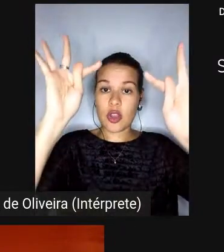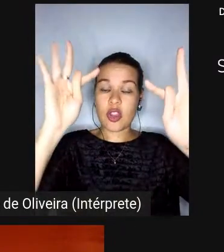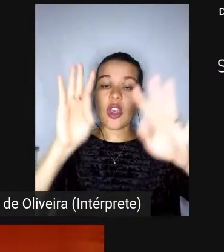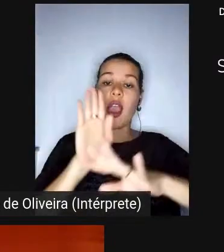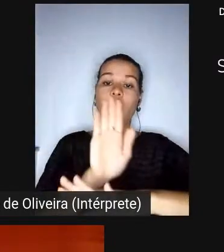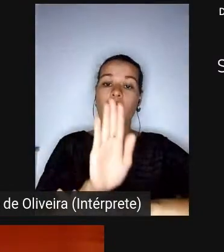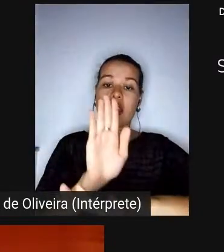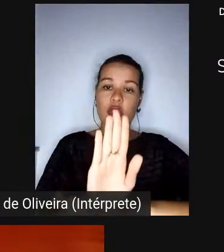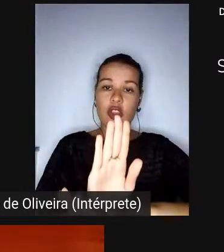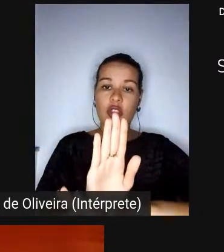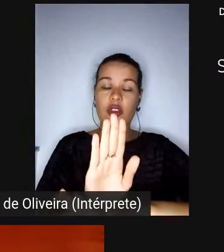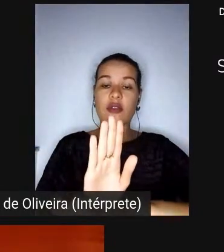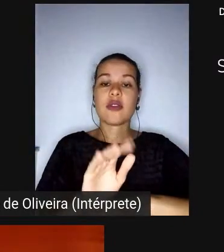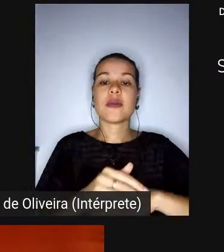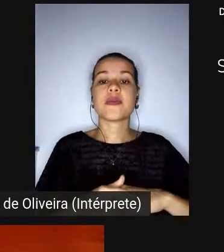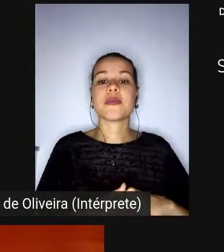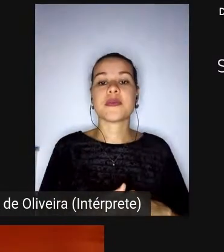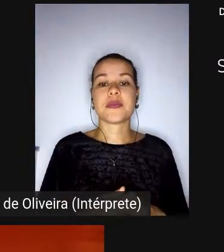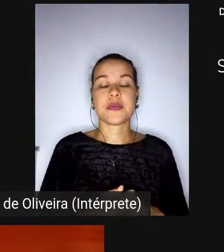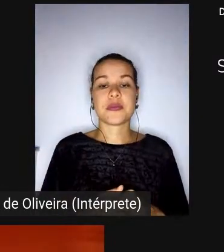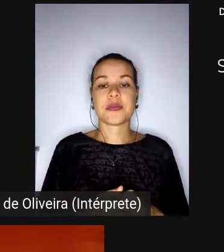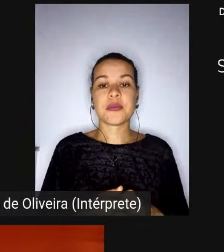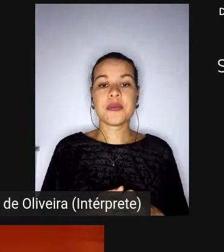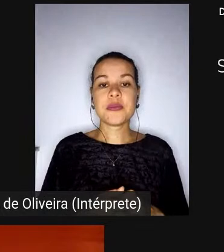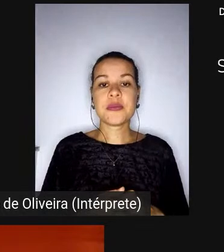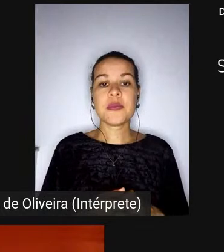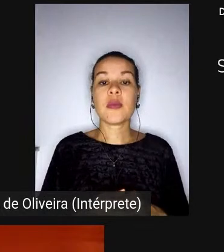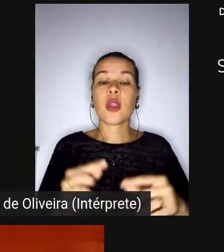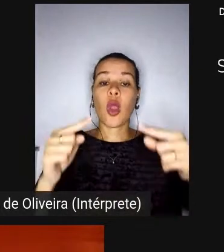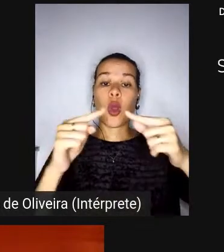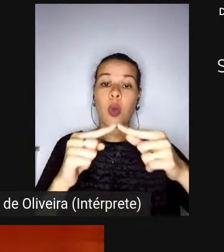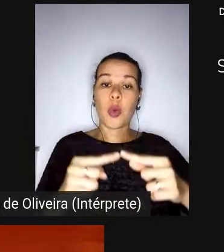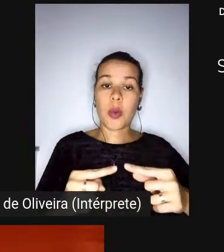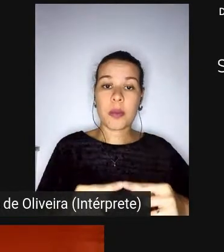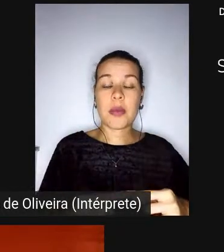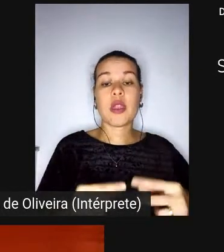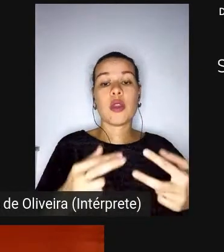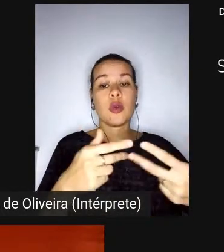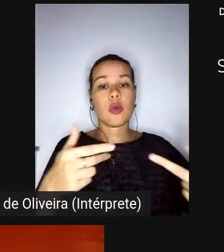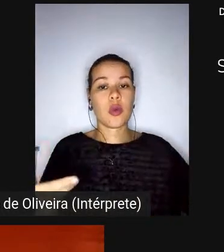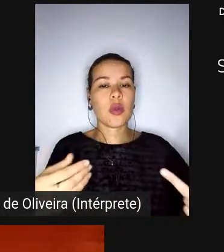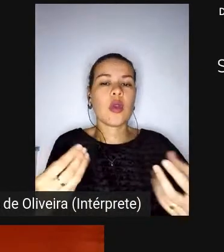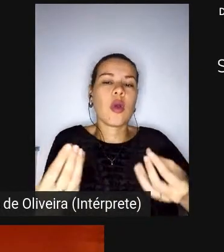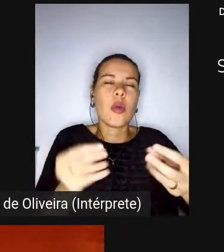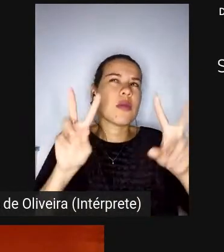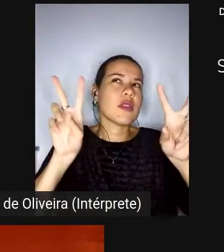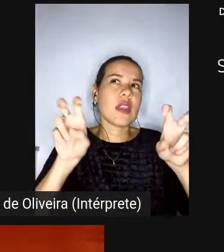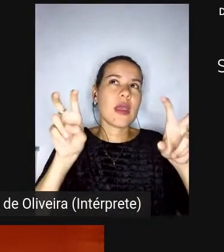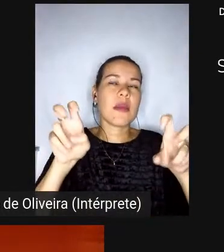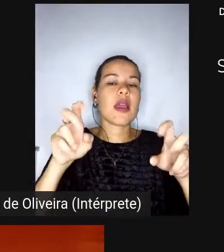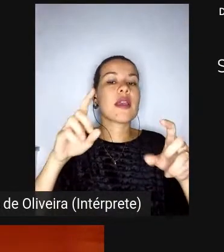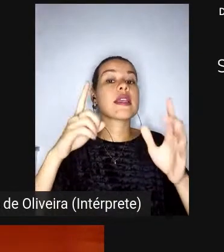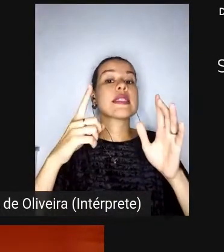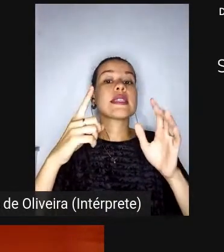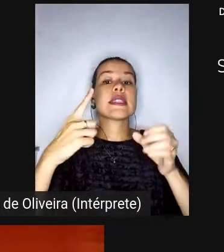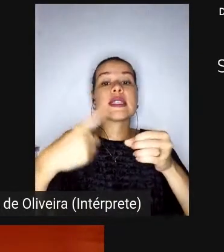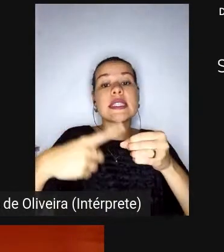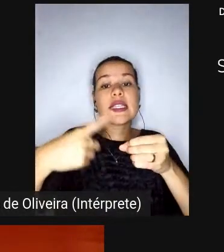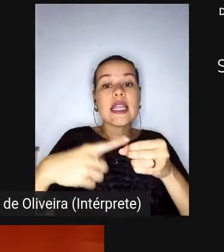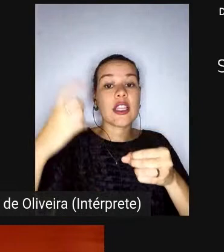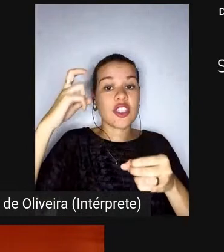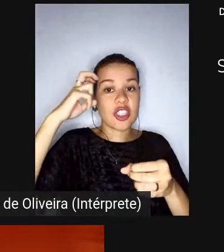para os espaços urbanos combinando assuntos como cidades inteligentes internet das coisas Cloud